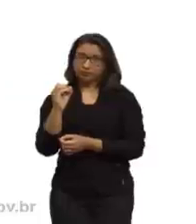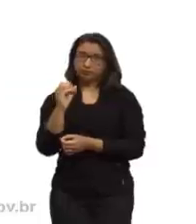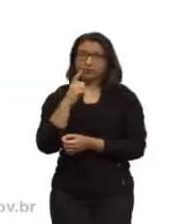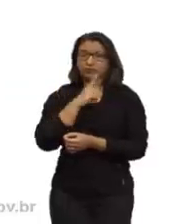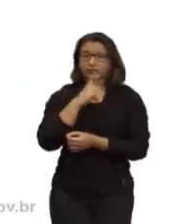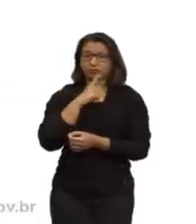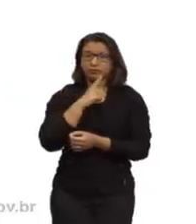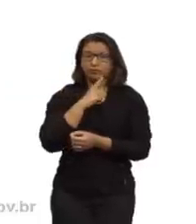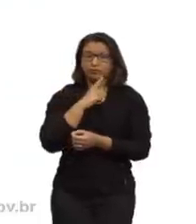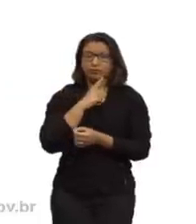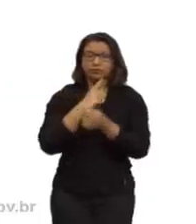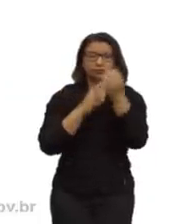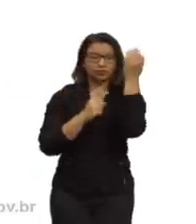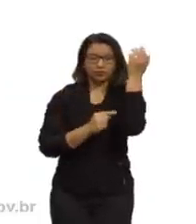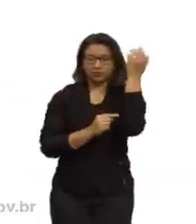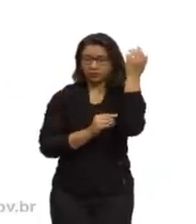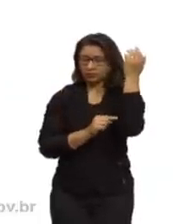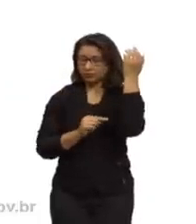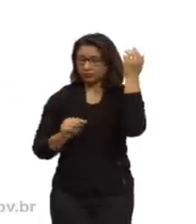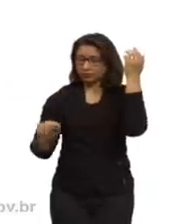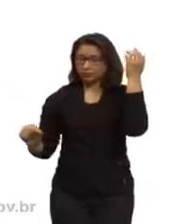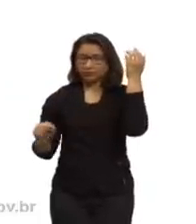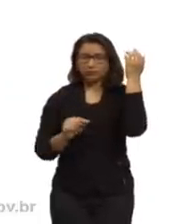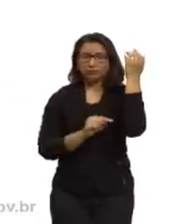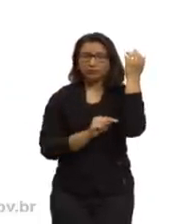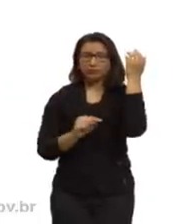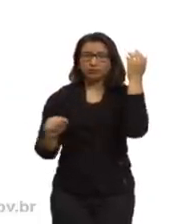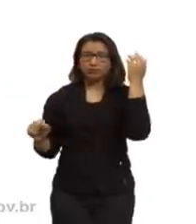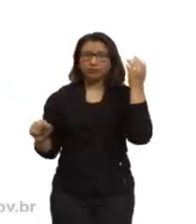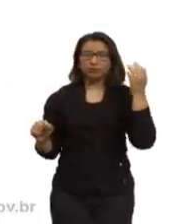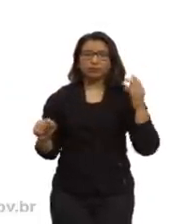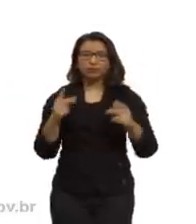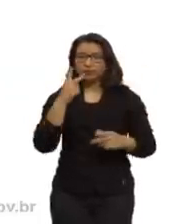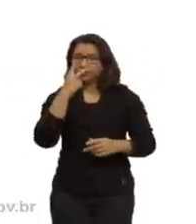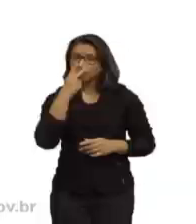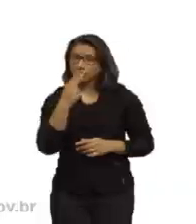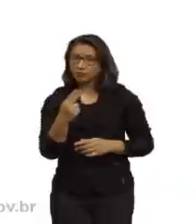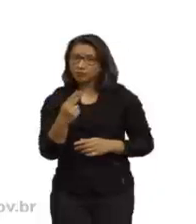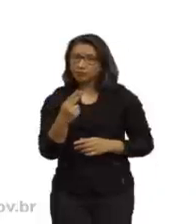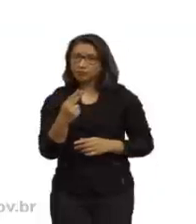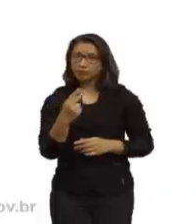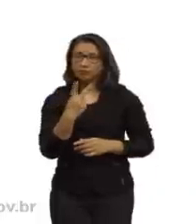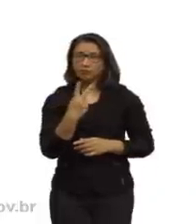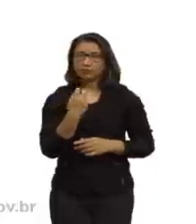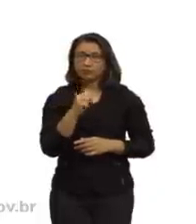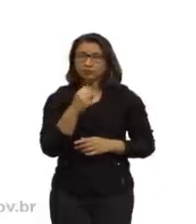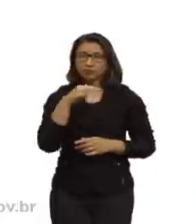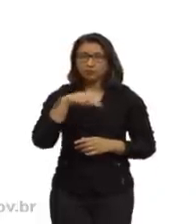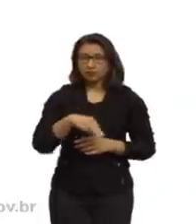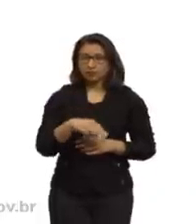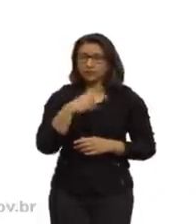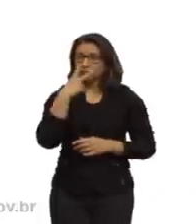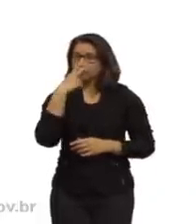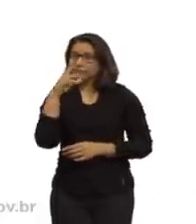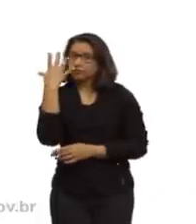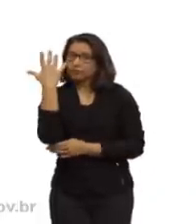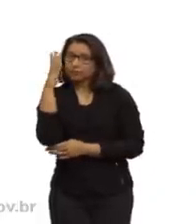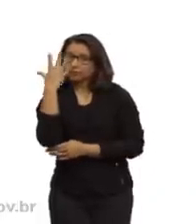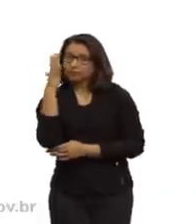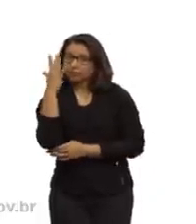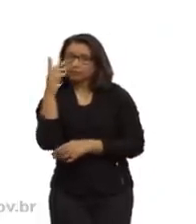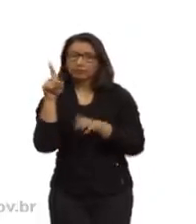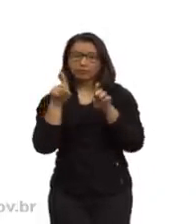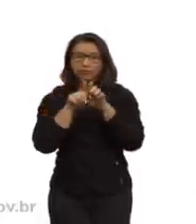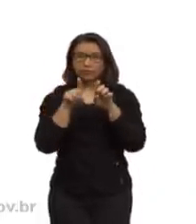de 2,70m de comprimento no mesmo instante em que uma árvore projeta uma sombra de 9m